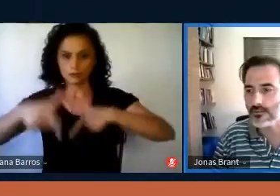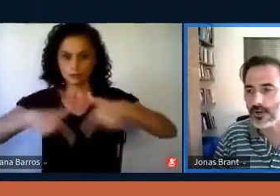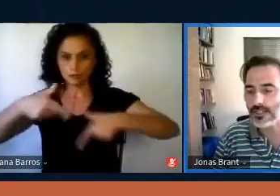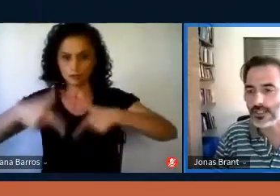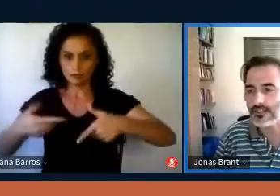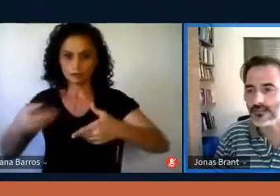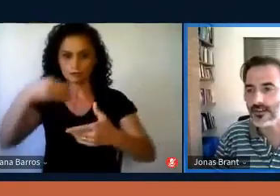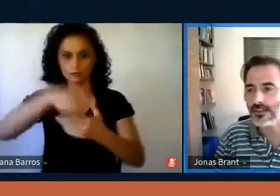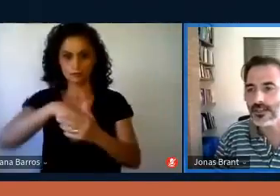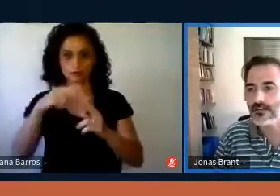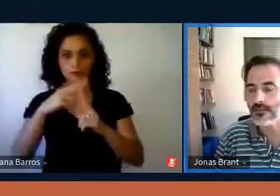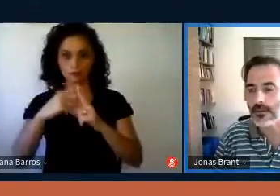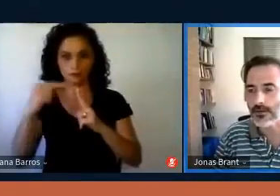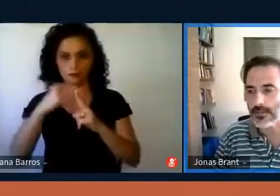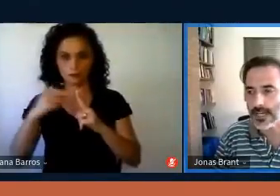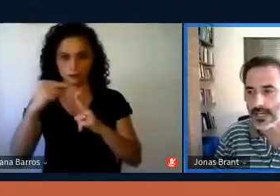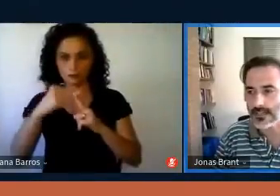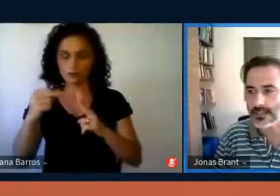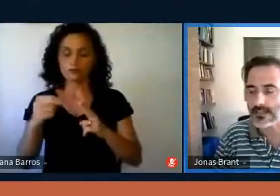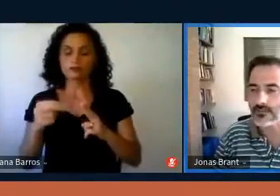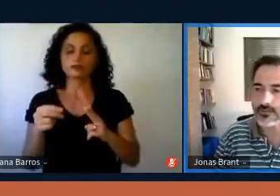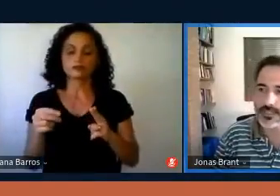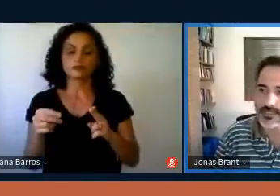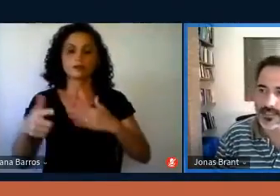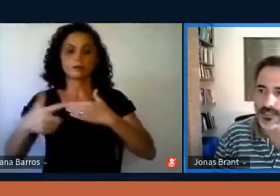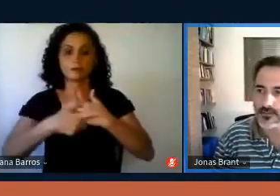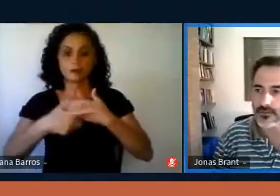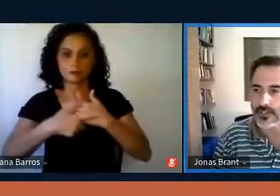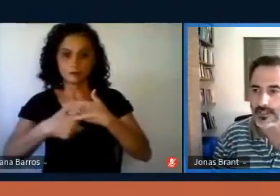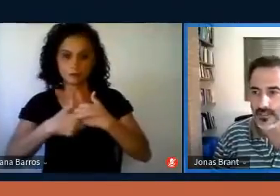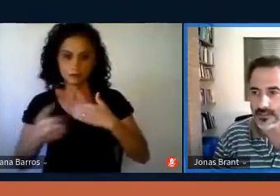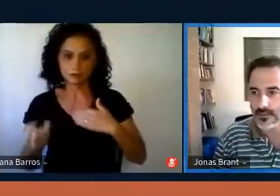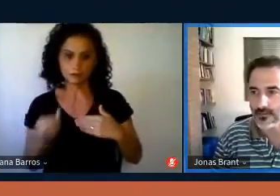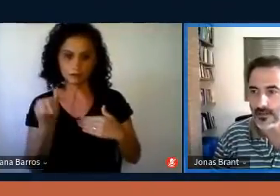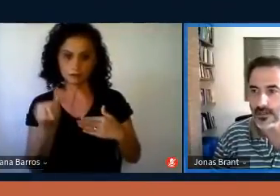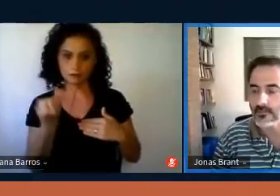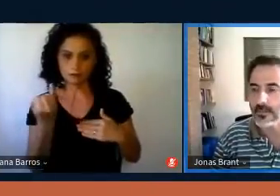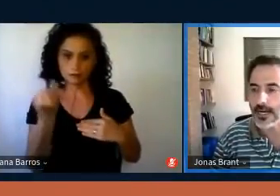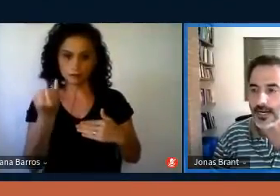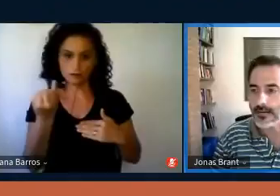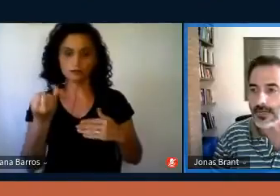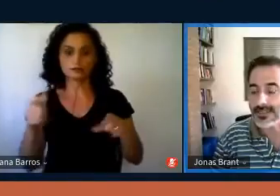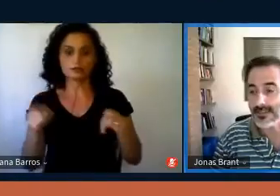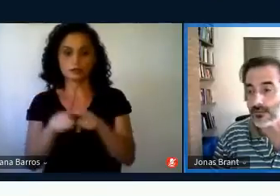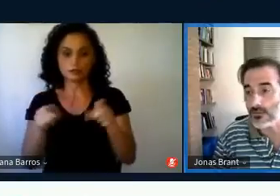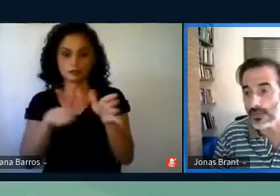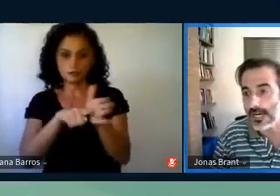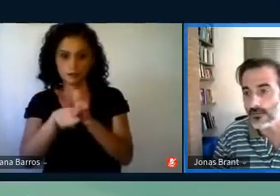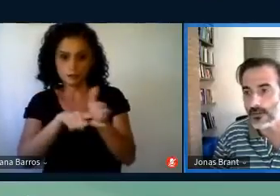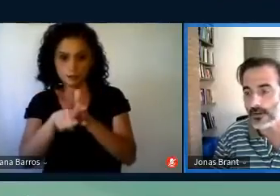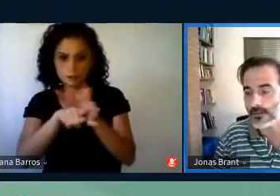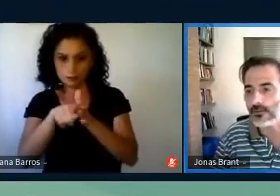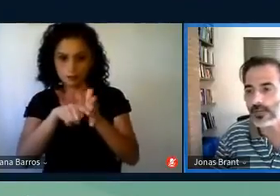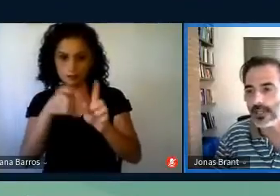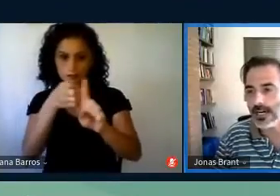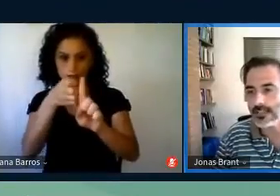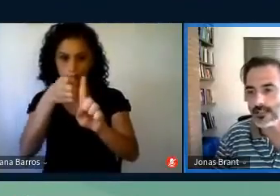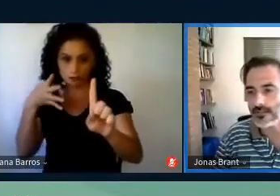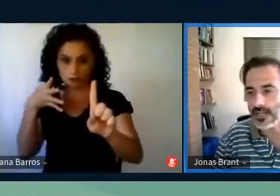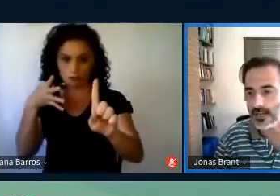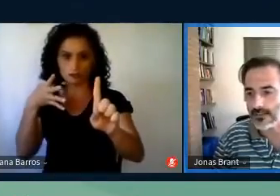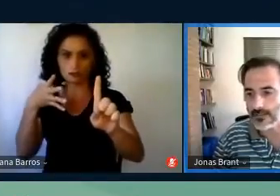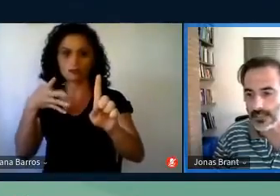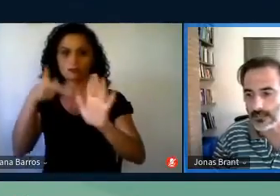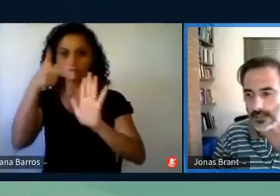sido proativa no papel dela, tanto na pesquisa quanto na extensão, e tanto no cuidado com a própria comunidade